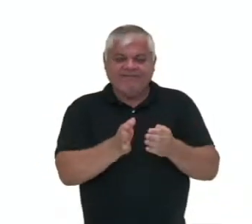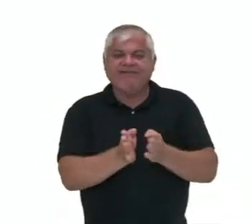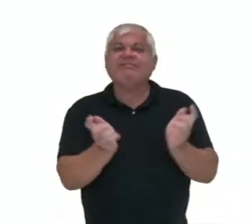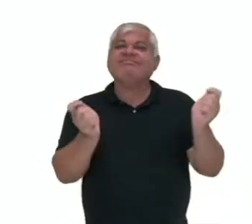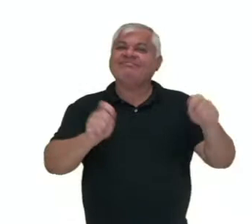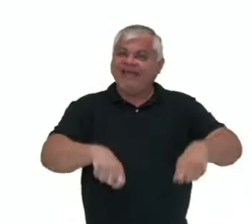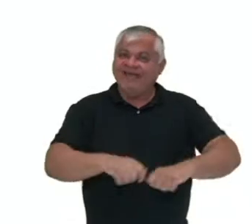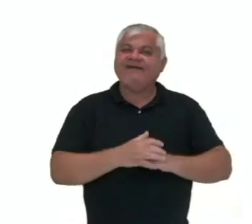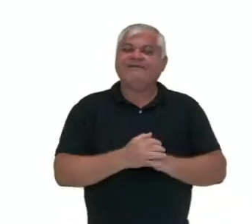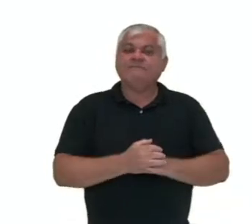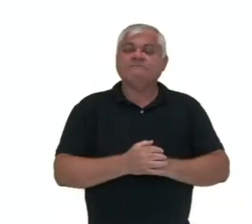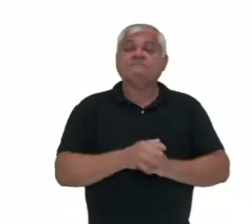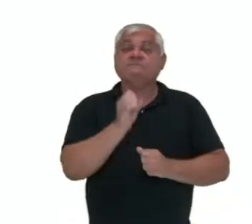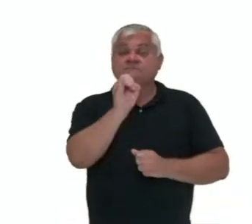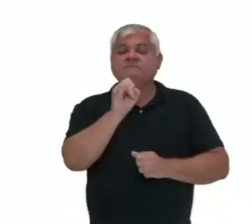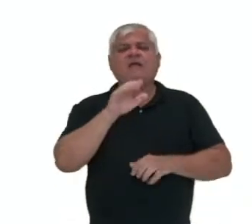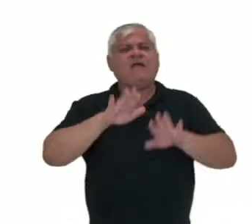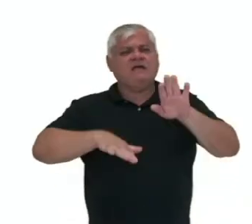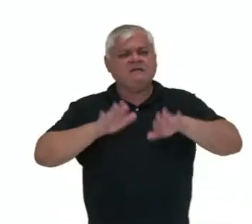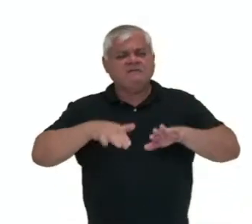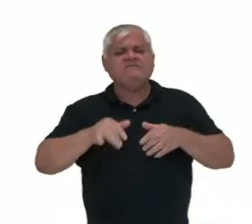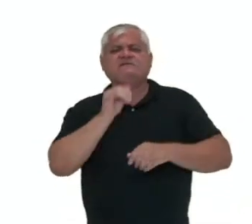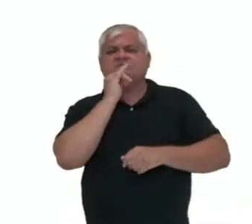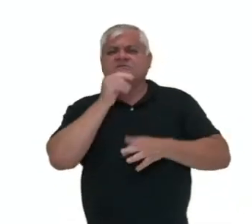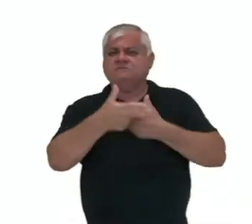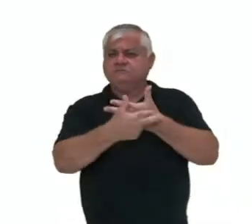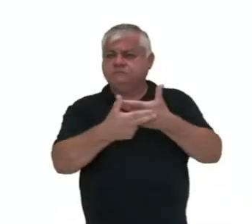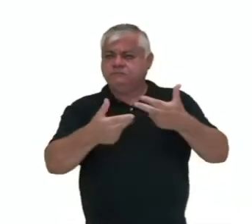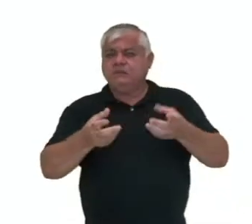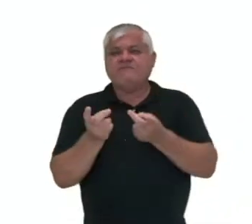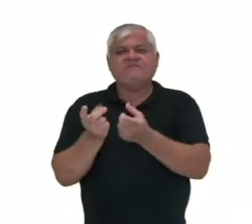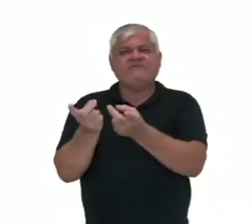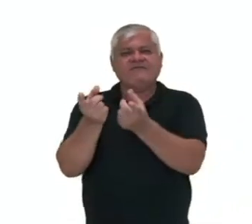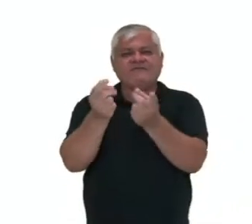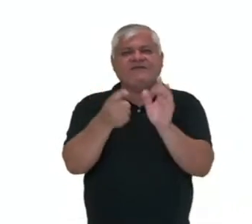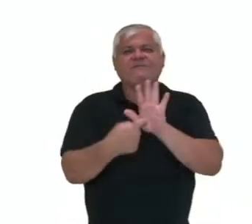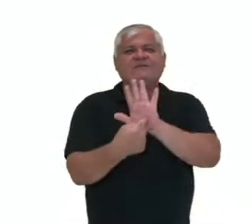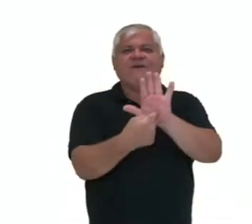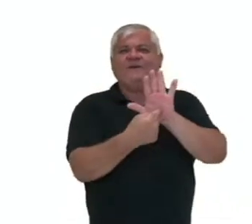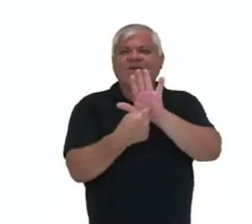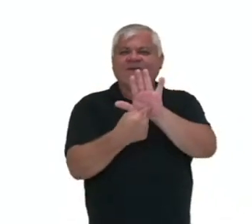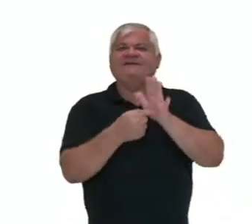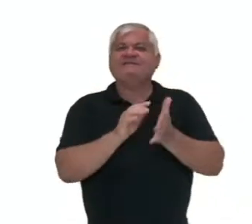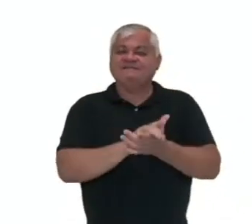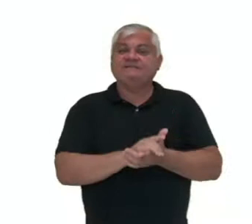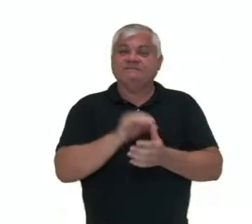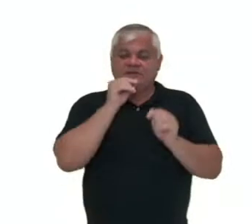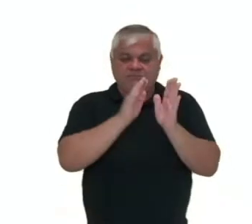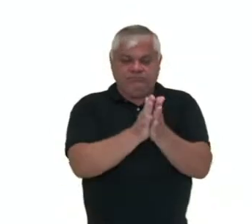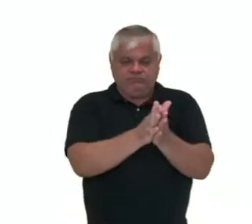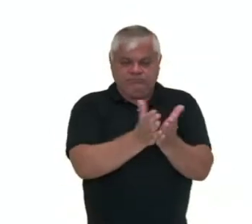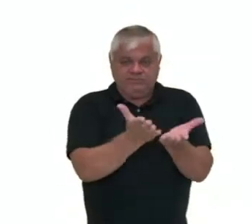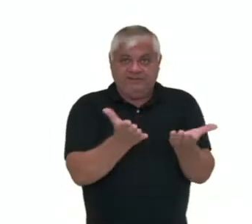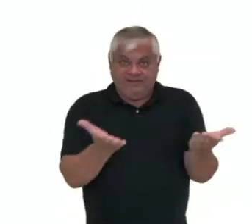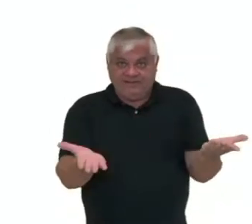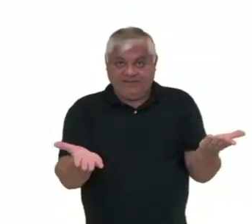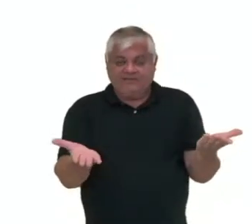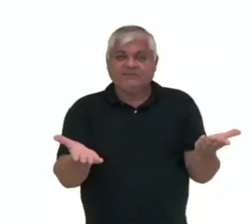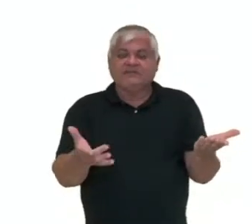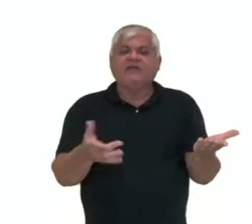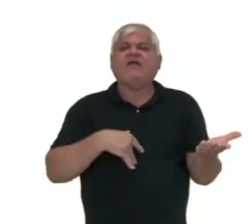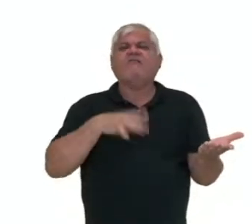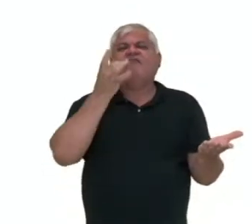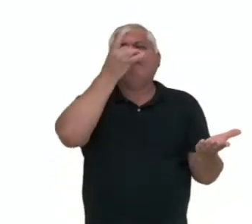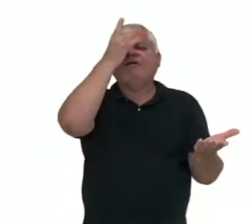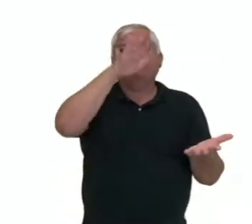E fica mais fácil. Então, muitas embalagens, elas são vendidas nessa forma planificada. Isso é, né, desmontadas. Assim fica